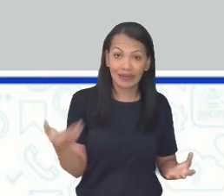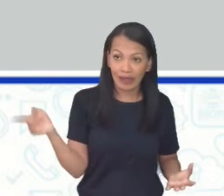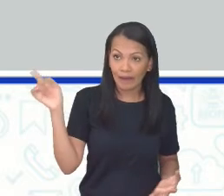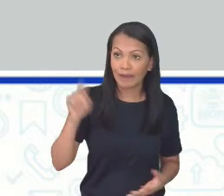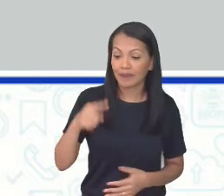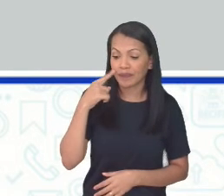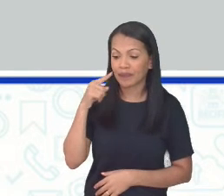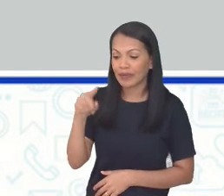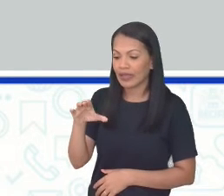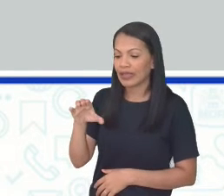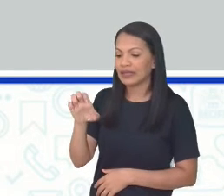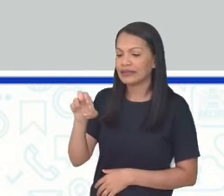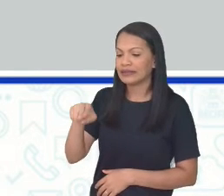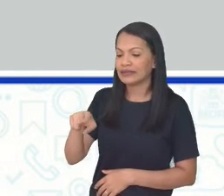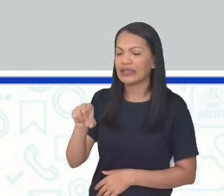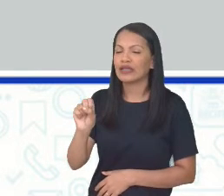C,